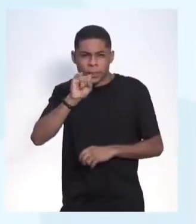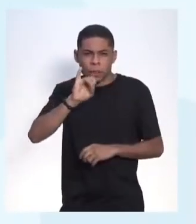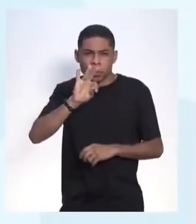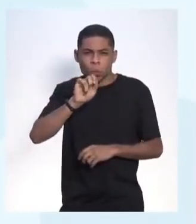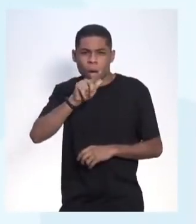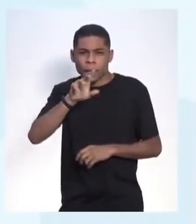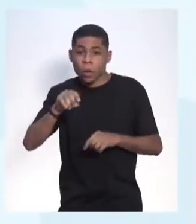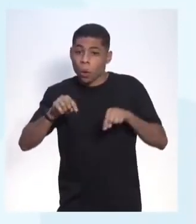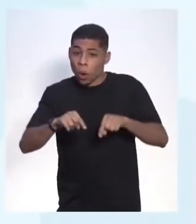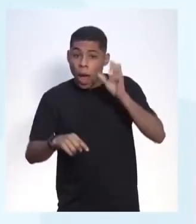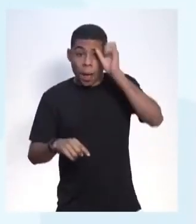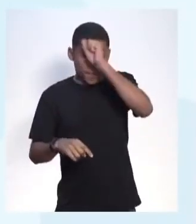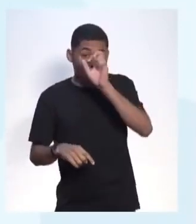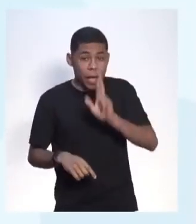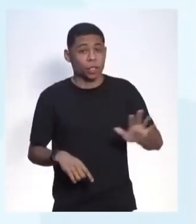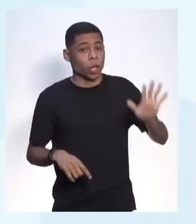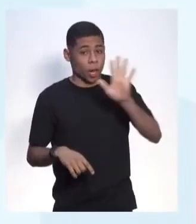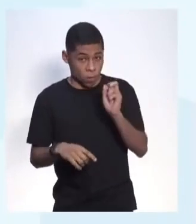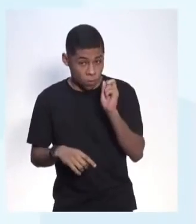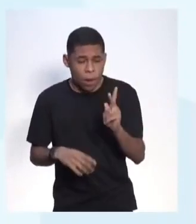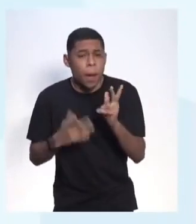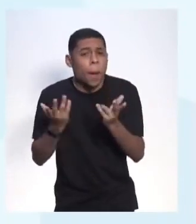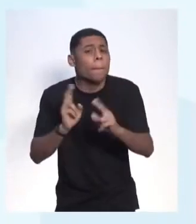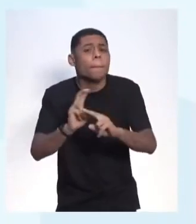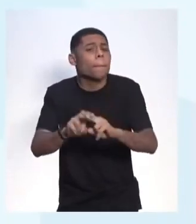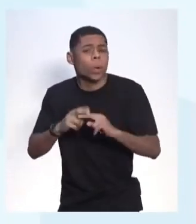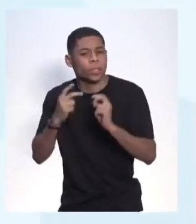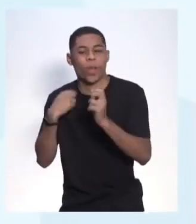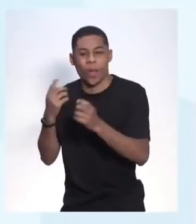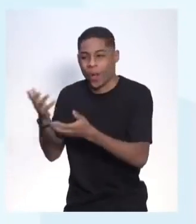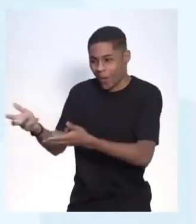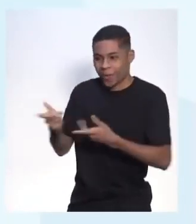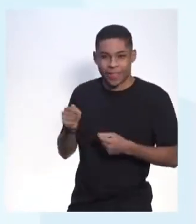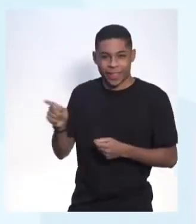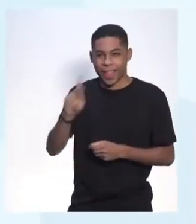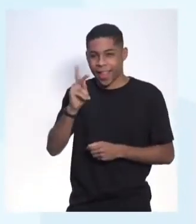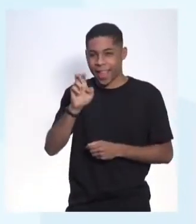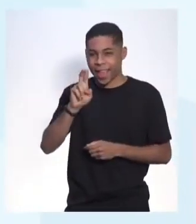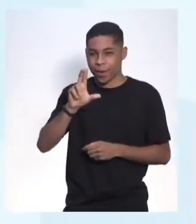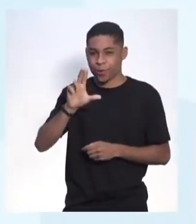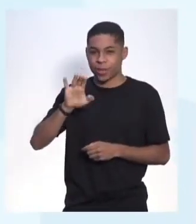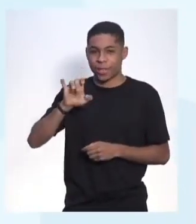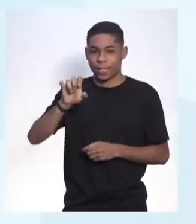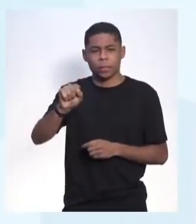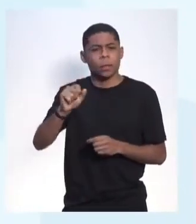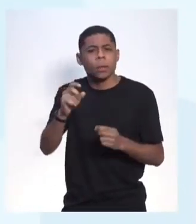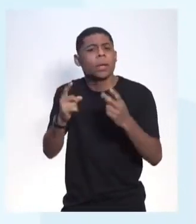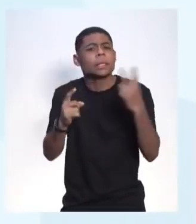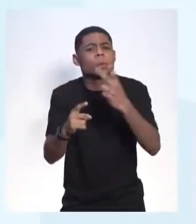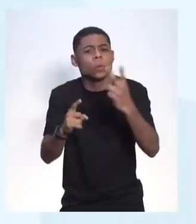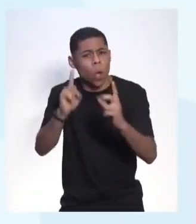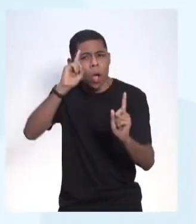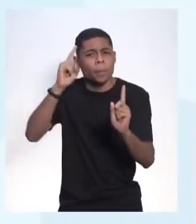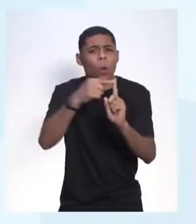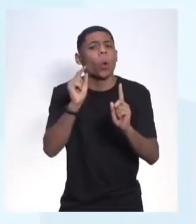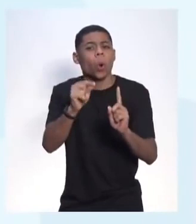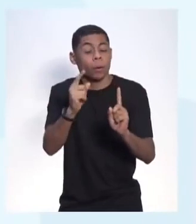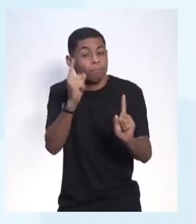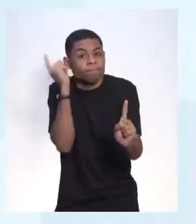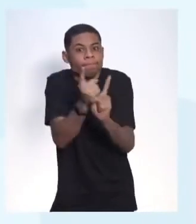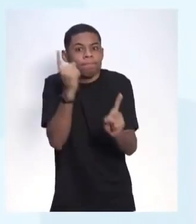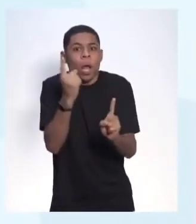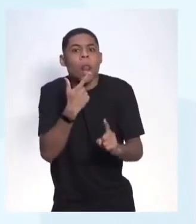na regional. Aí vocês vão entender por que eu convidei o Hércules. E o segundo objetivo: identificar registros linguísticos